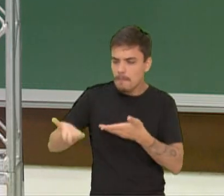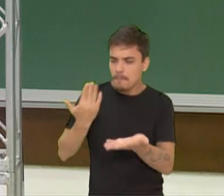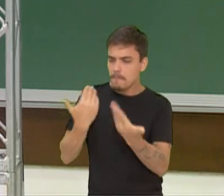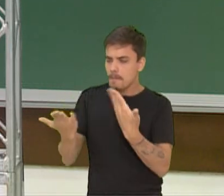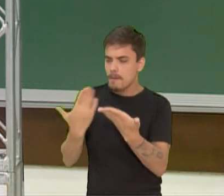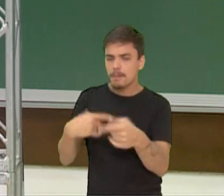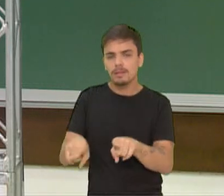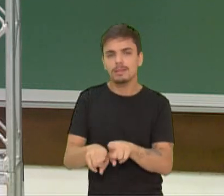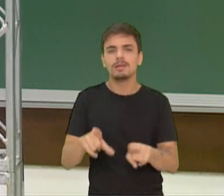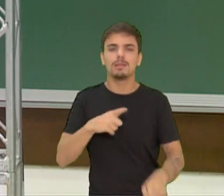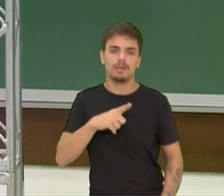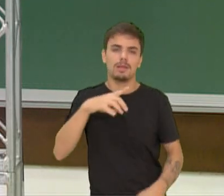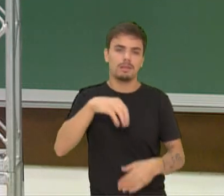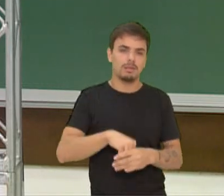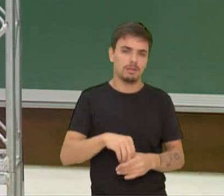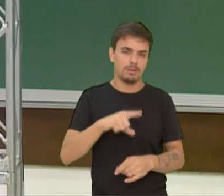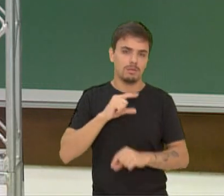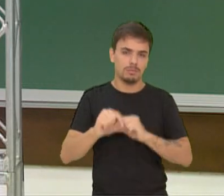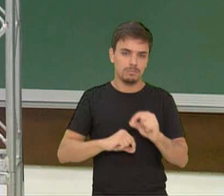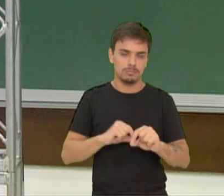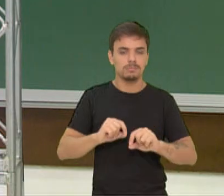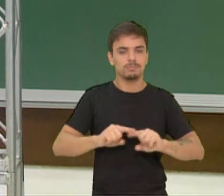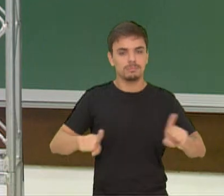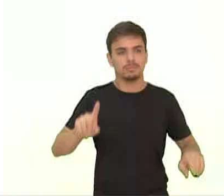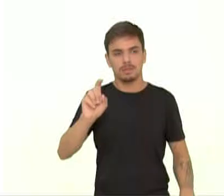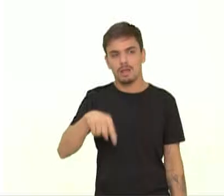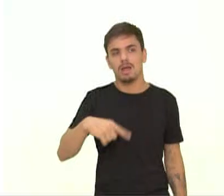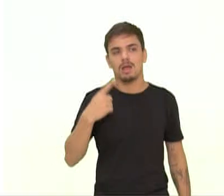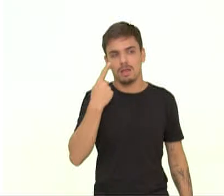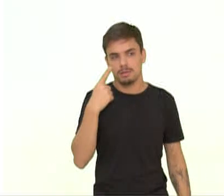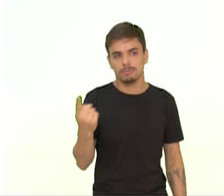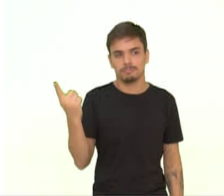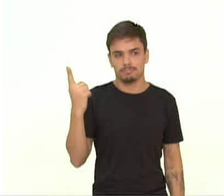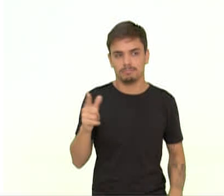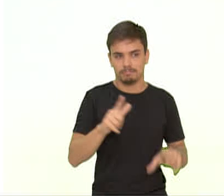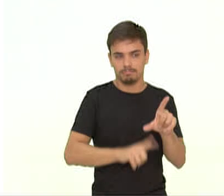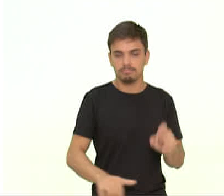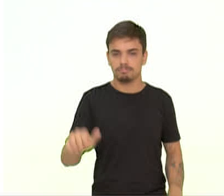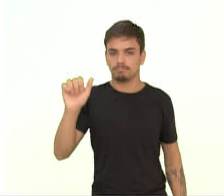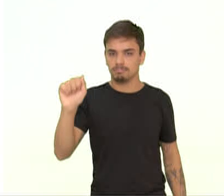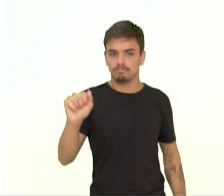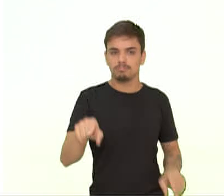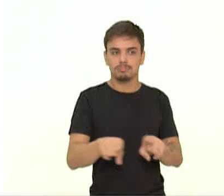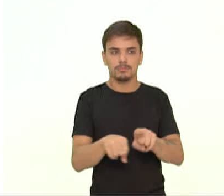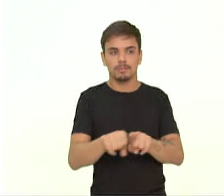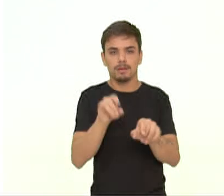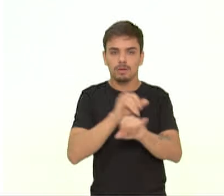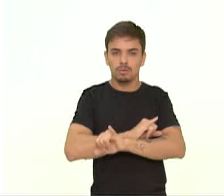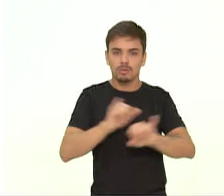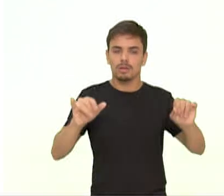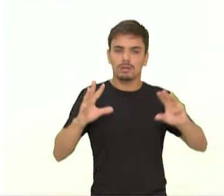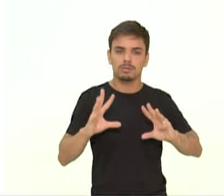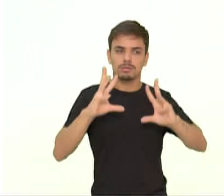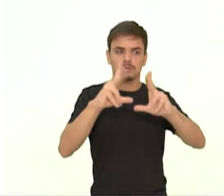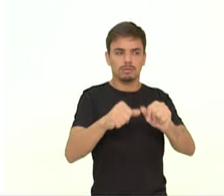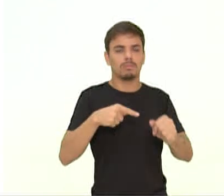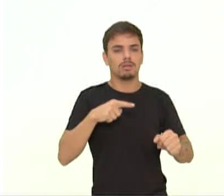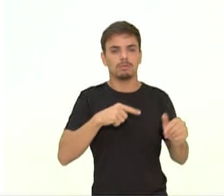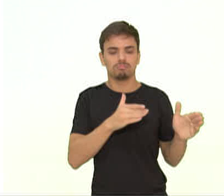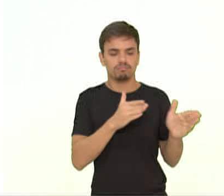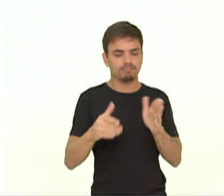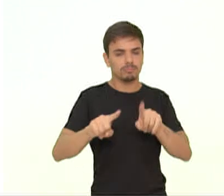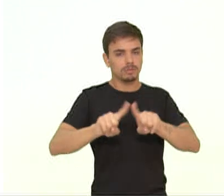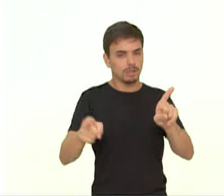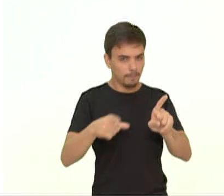tal. Então, há ali uma imparcialidade. Então, sem dúvida nenhuma, enquanto a notícia é totalmente imparcial,